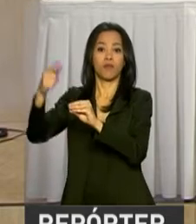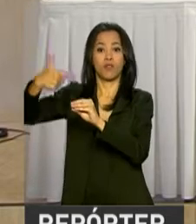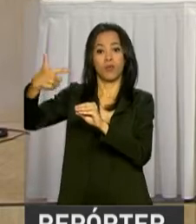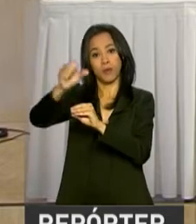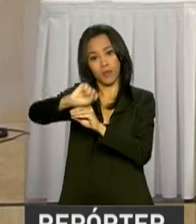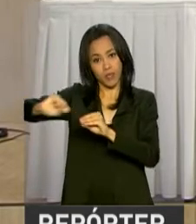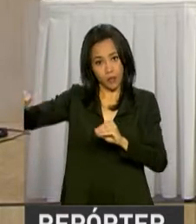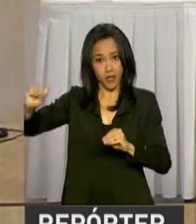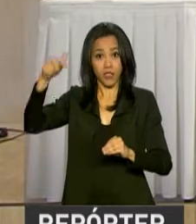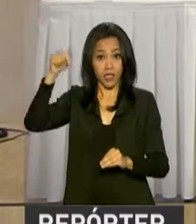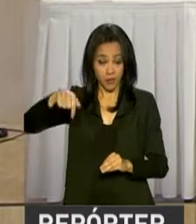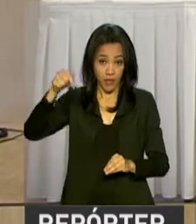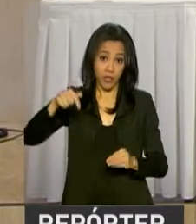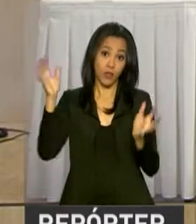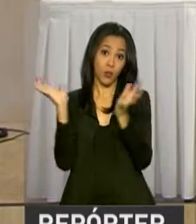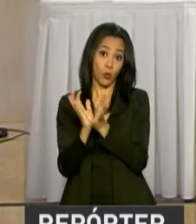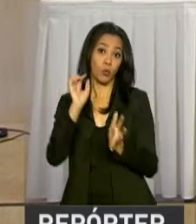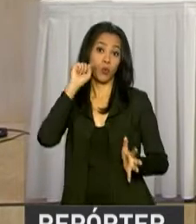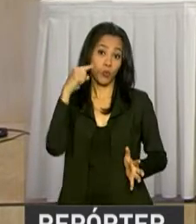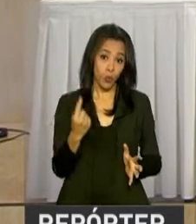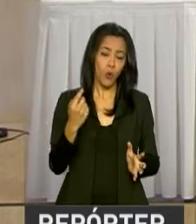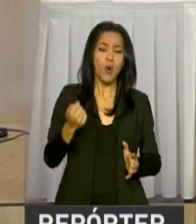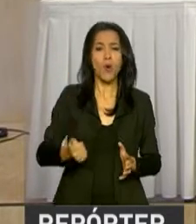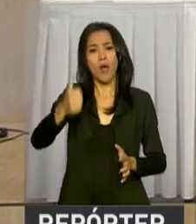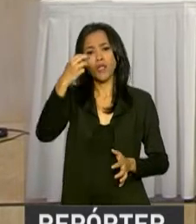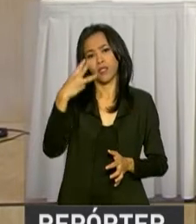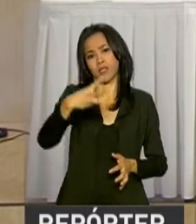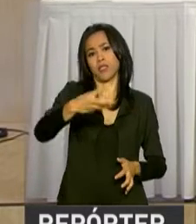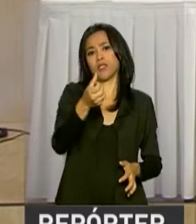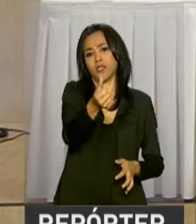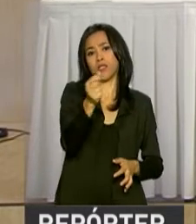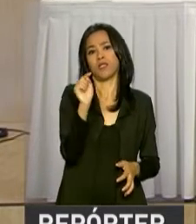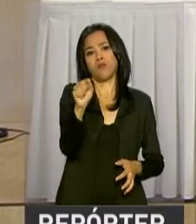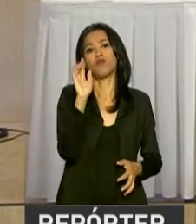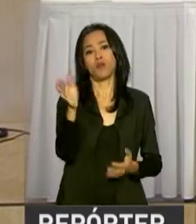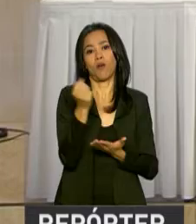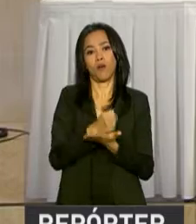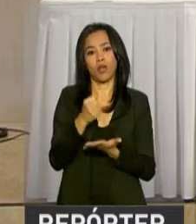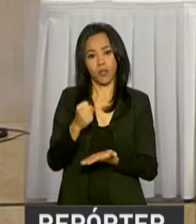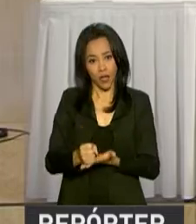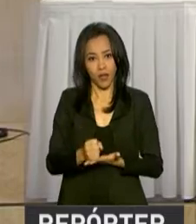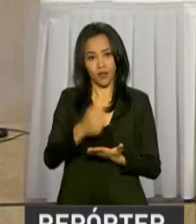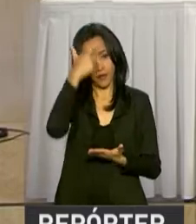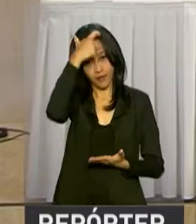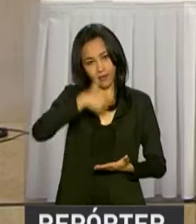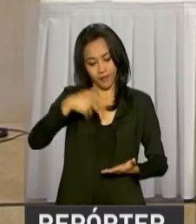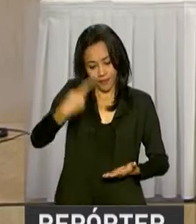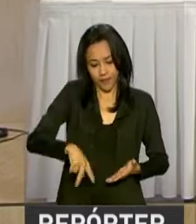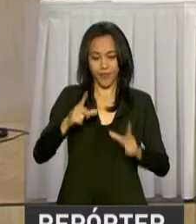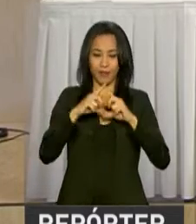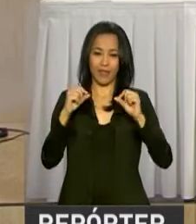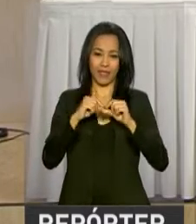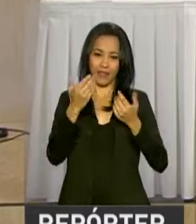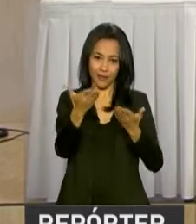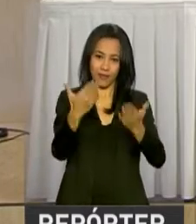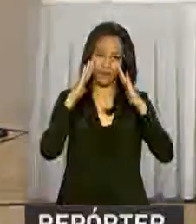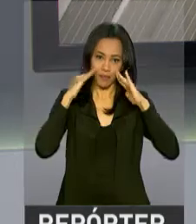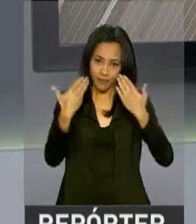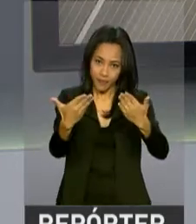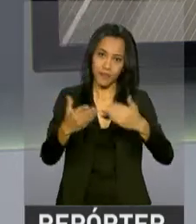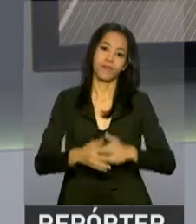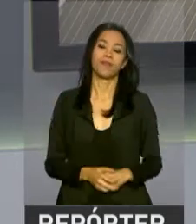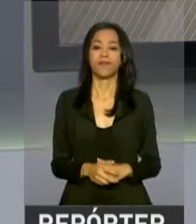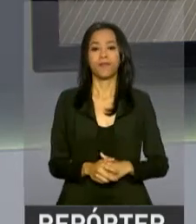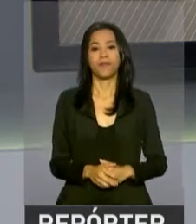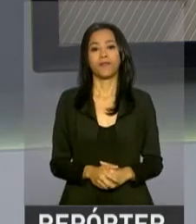este ano para a modalidade um quase 36 mil já foram contratados raíssa lotes de brasília para tv nbr